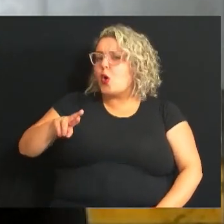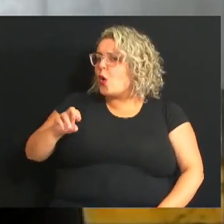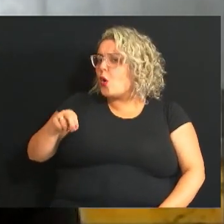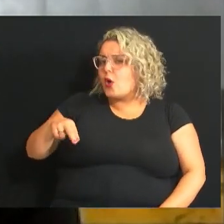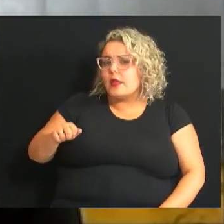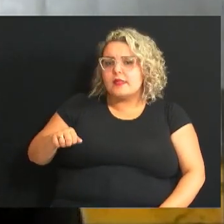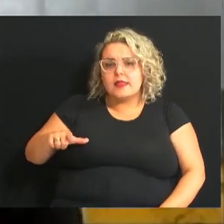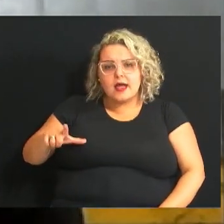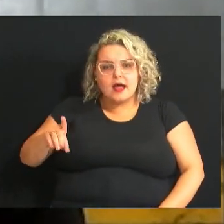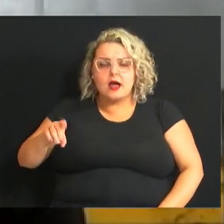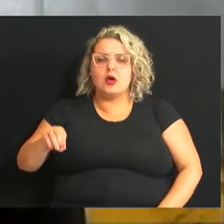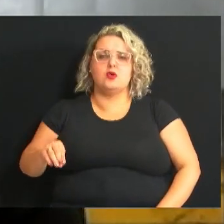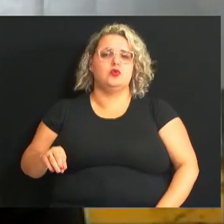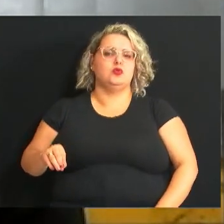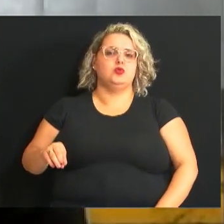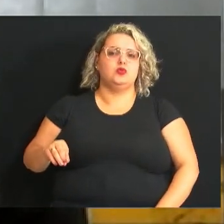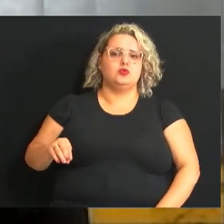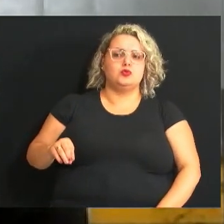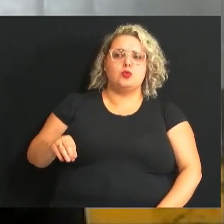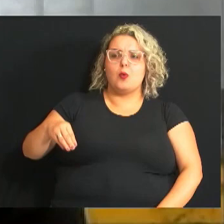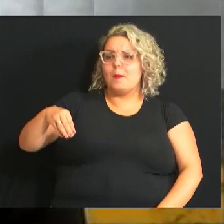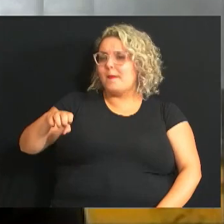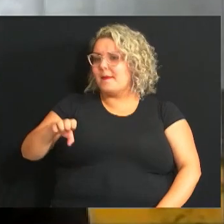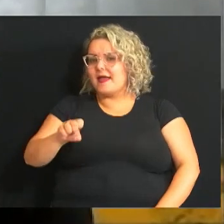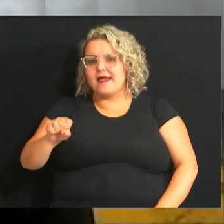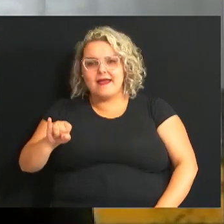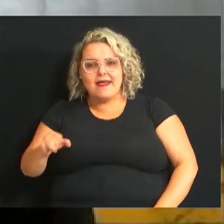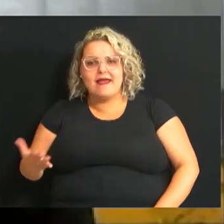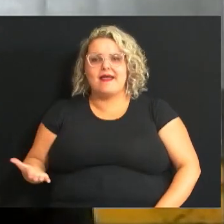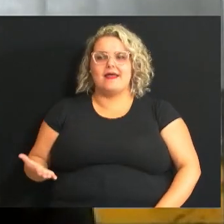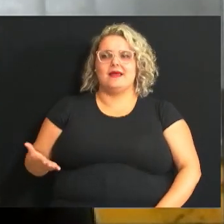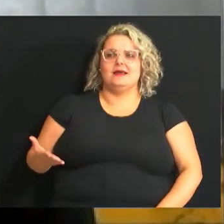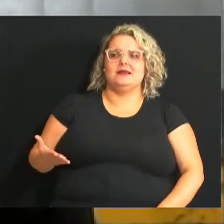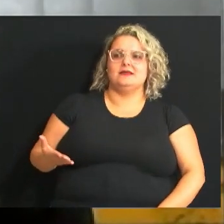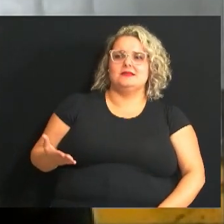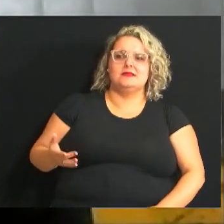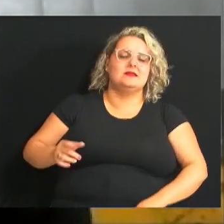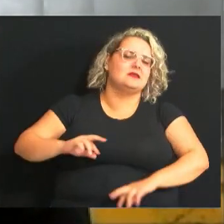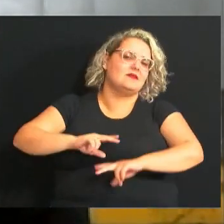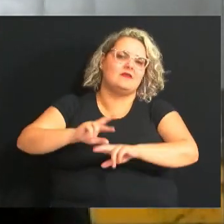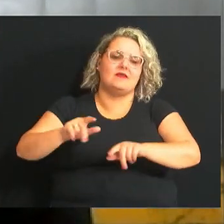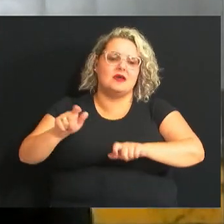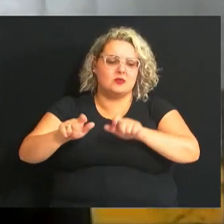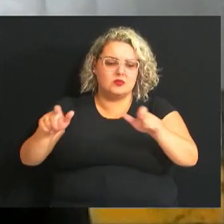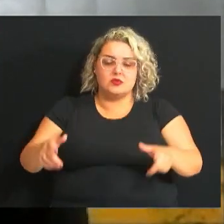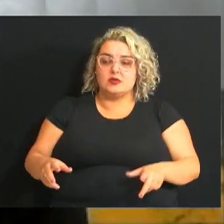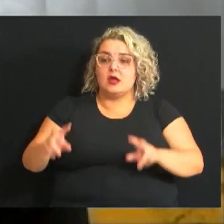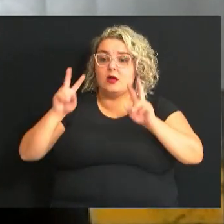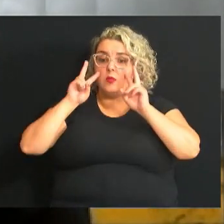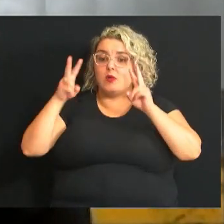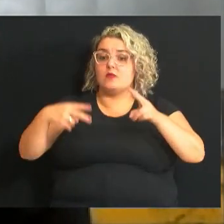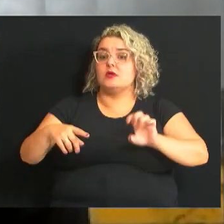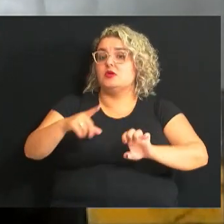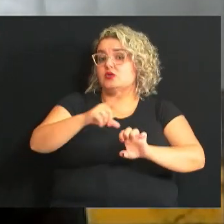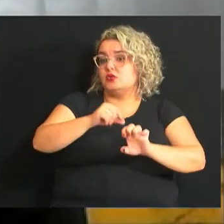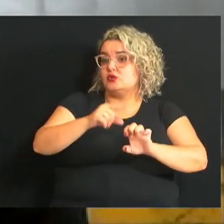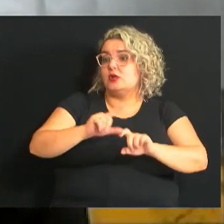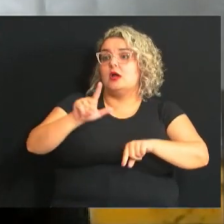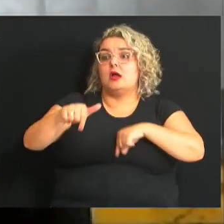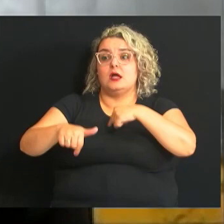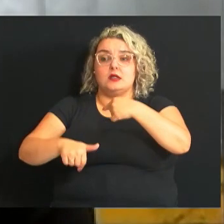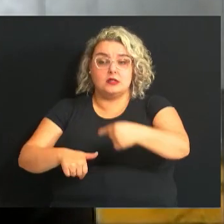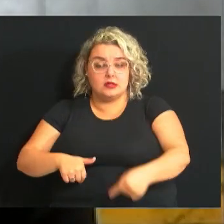foco de alta performance, com uma visão empreendedora, mas depois eu fui trazendo muitas histórias ali espirituais,